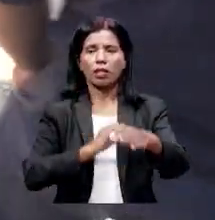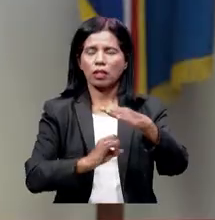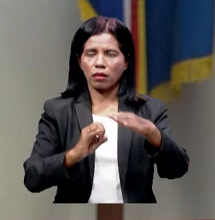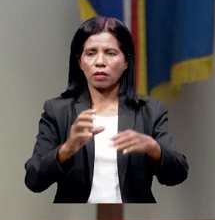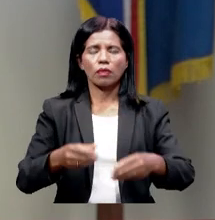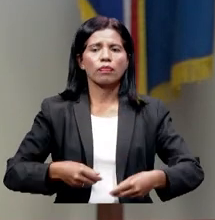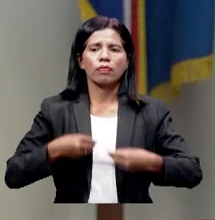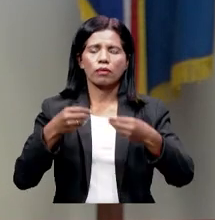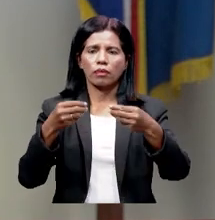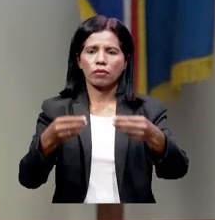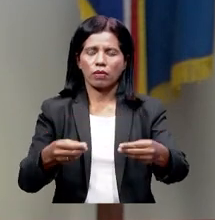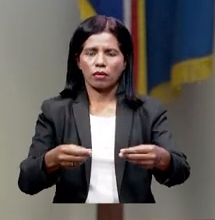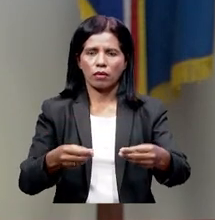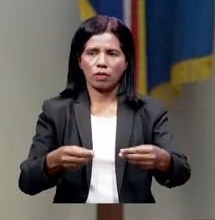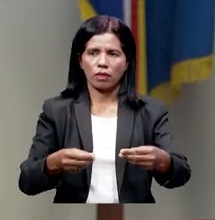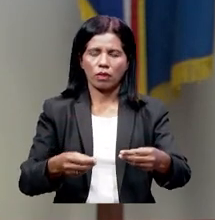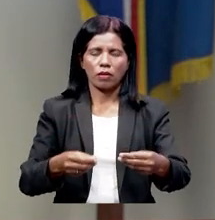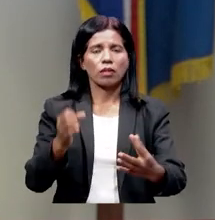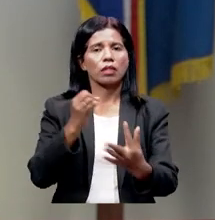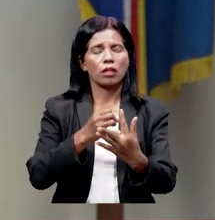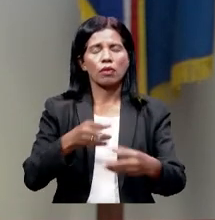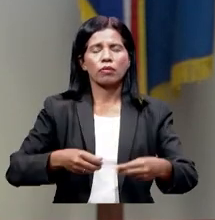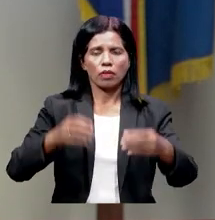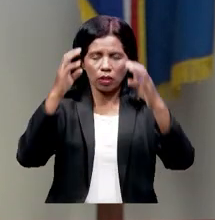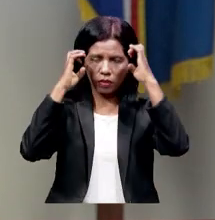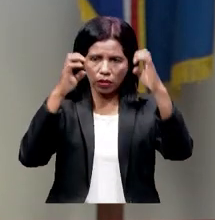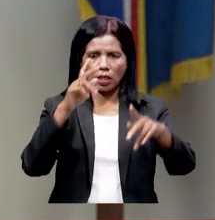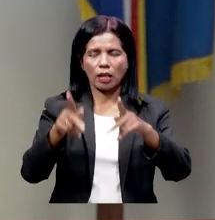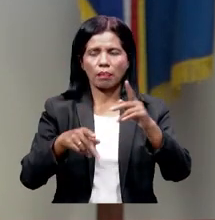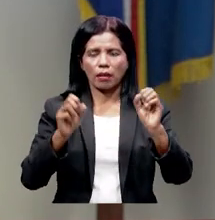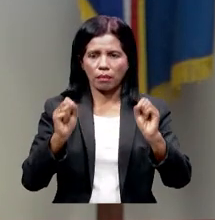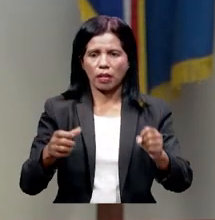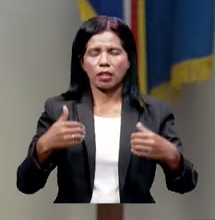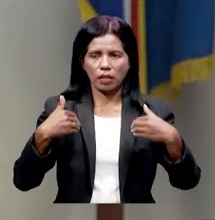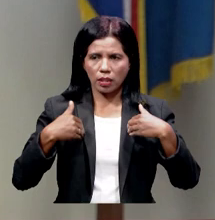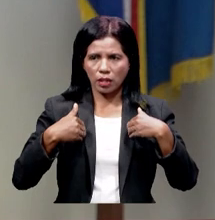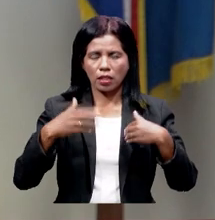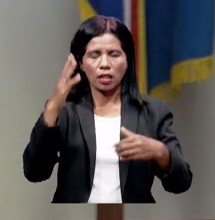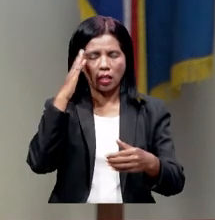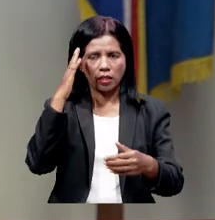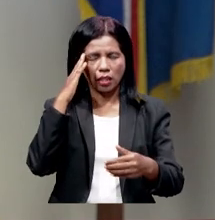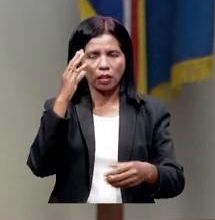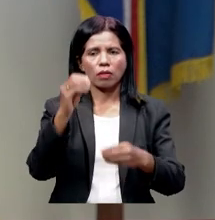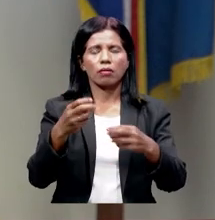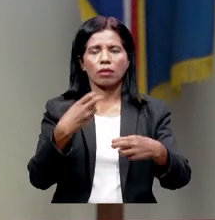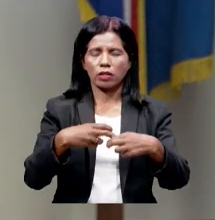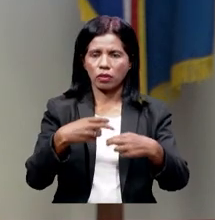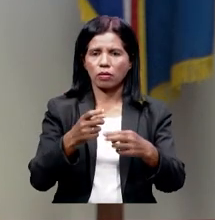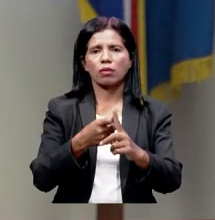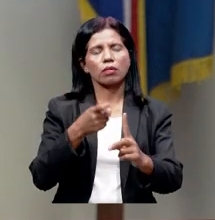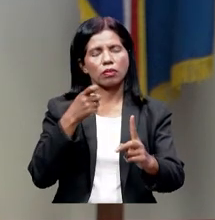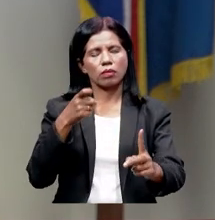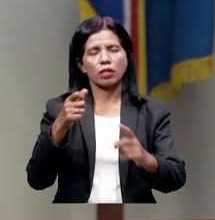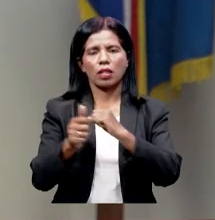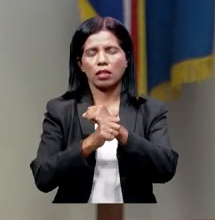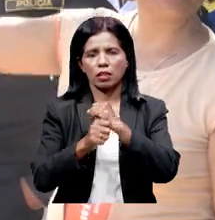for sensibilização for educação para ema vele ia conhecimento risco husi ação